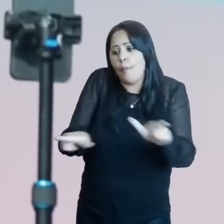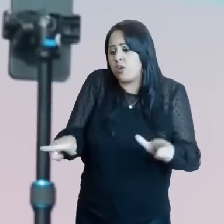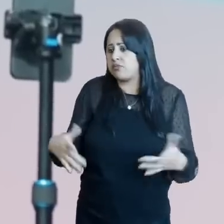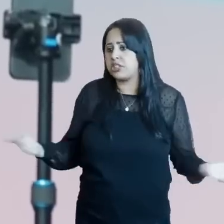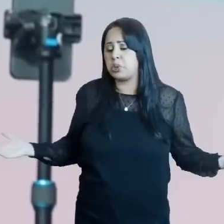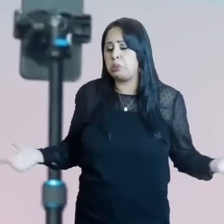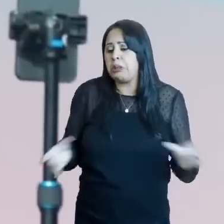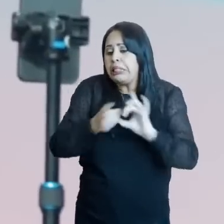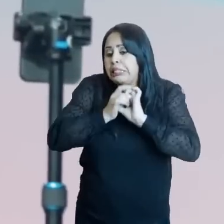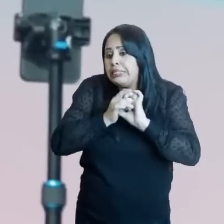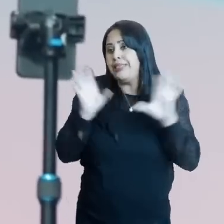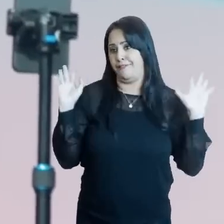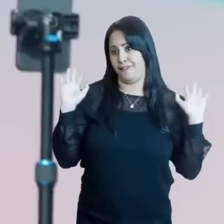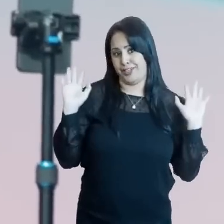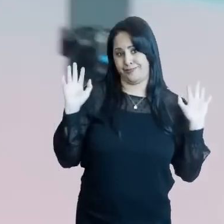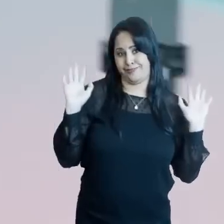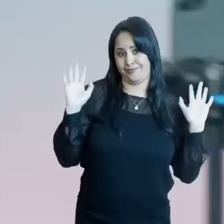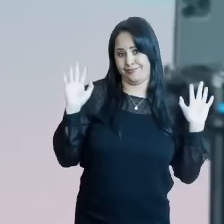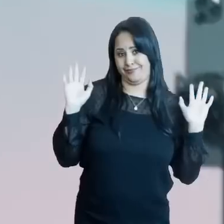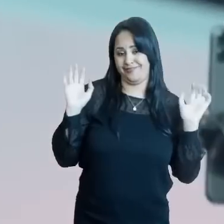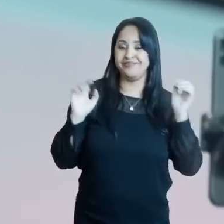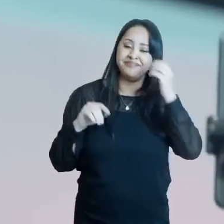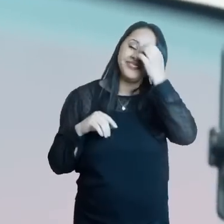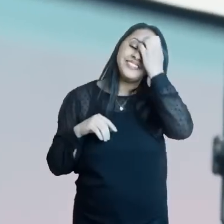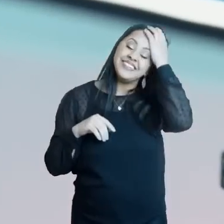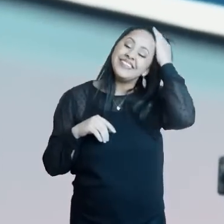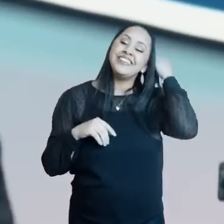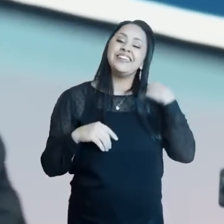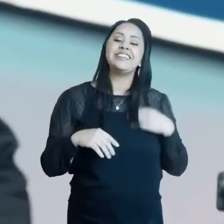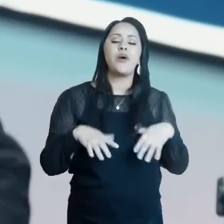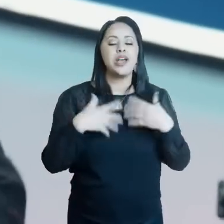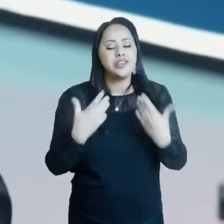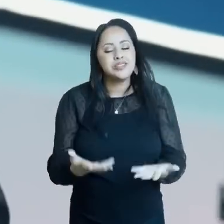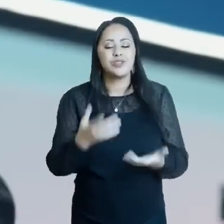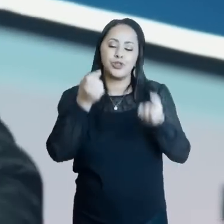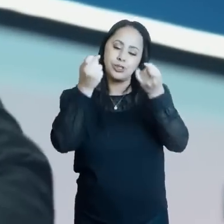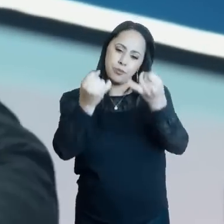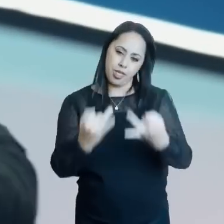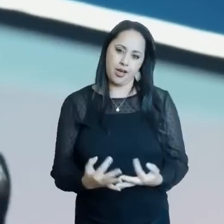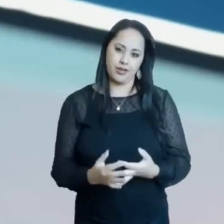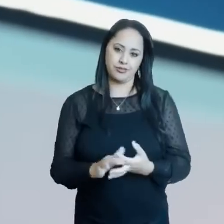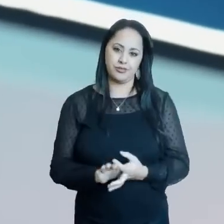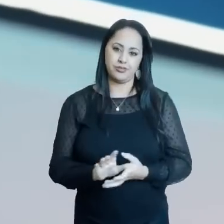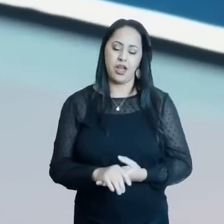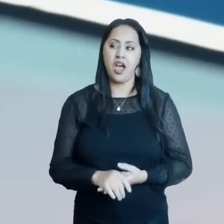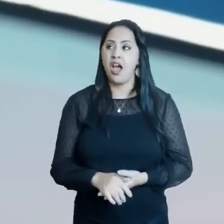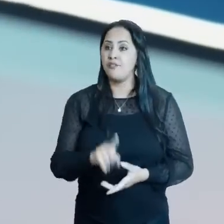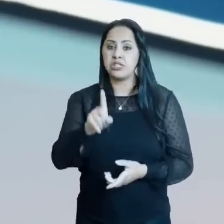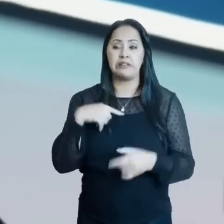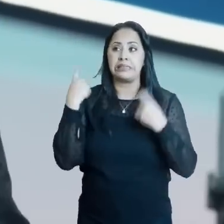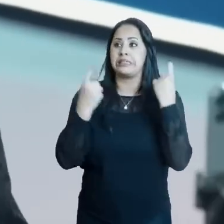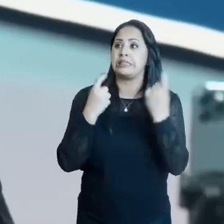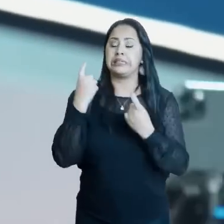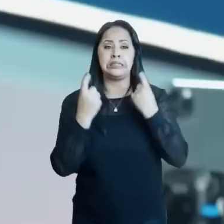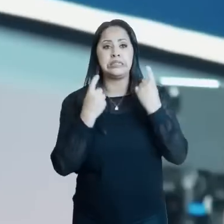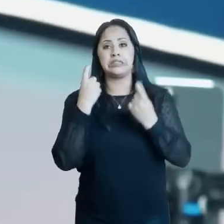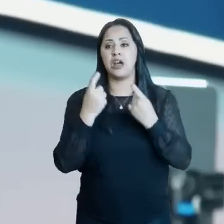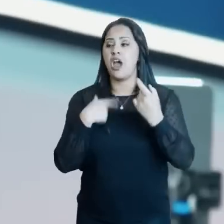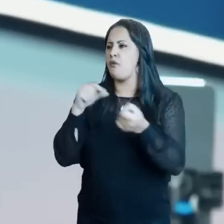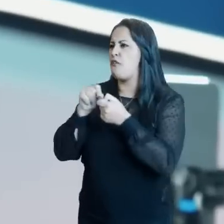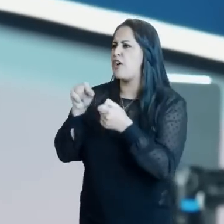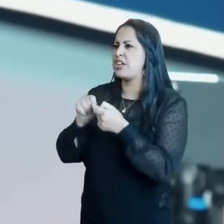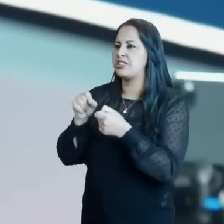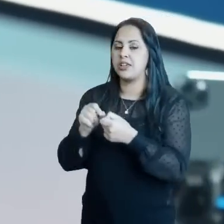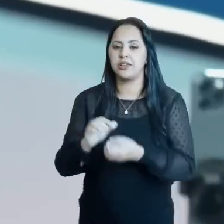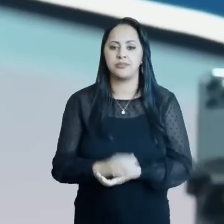Então, se ele te deu um sonho, é isso que eu falo, gente. Não adianta você falar assim, eu vou fazer aquilo ali. Presta atenção no monitor, o que